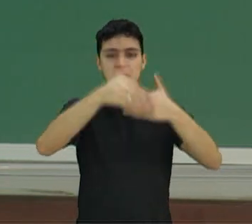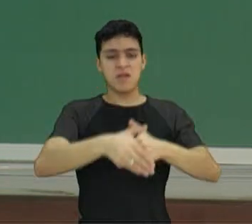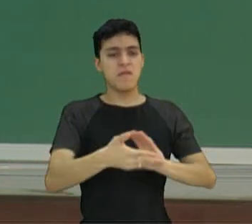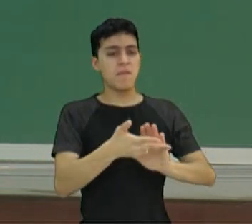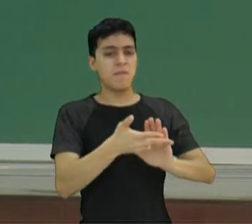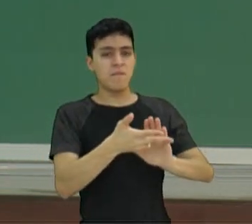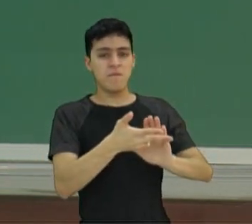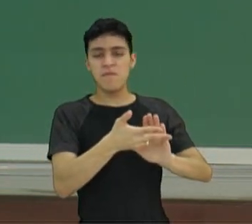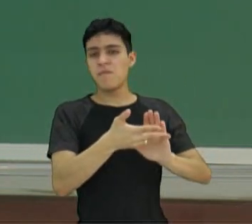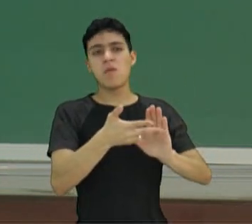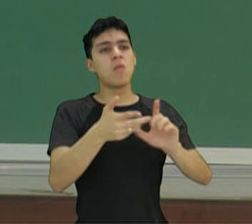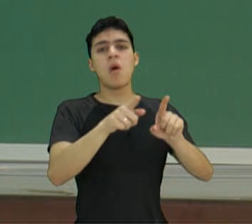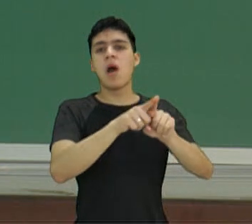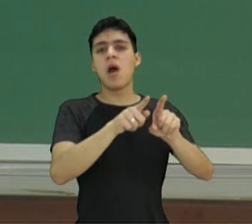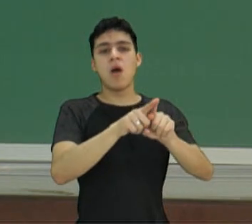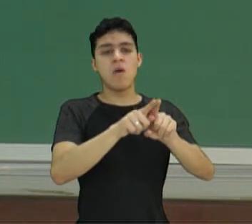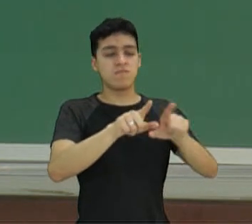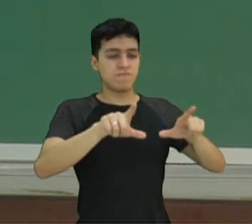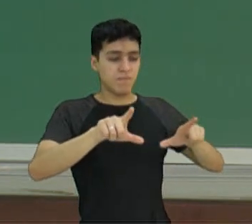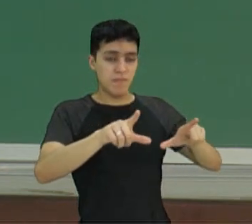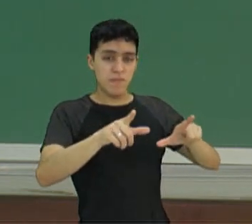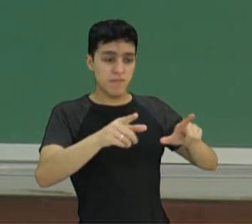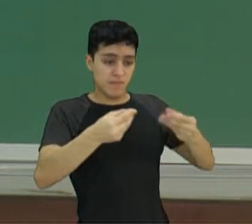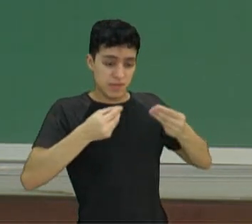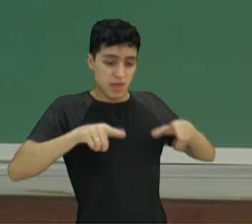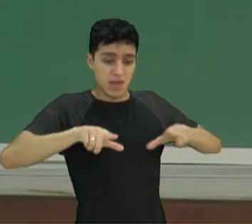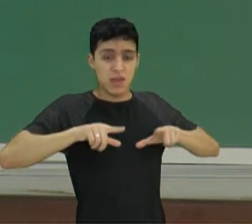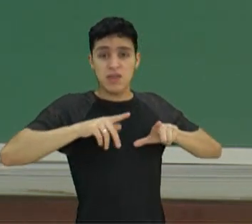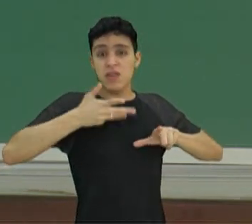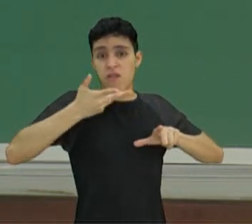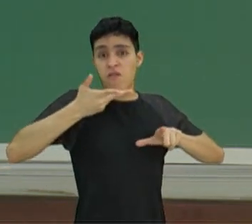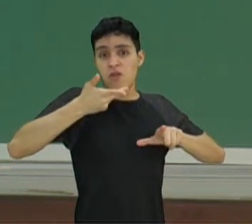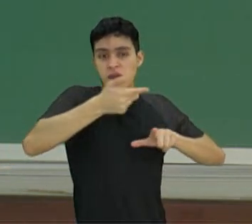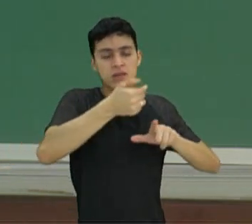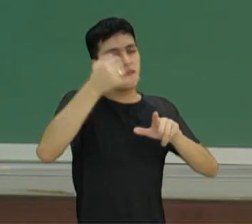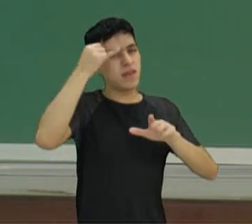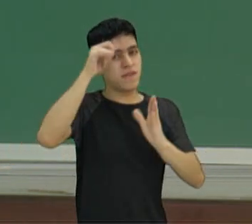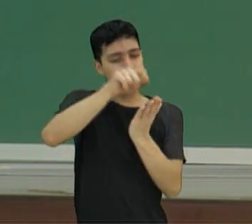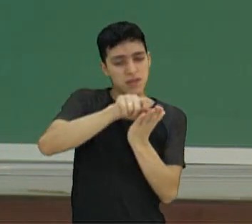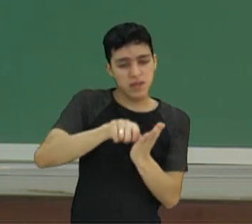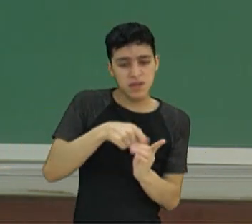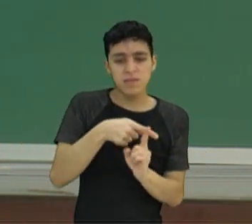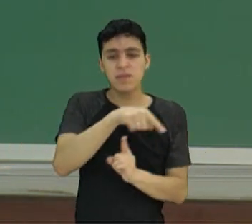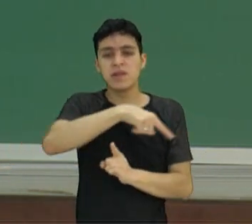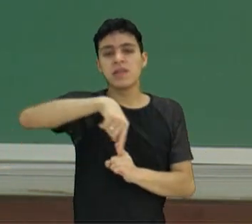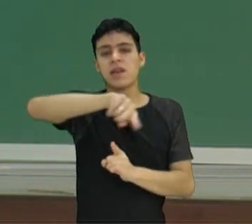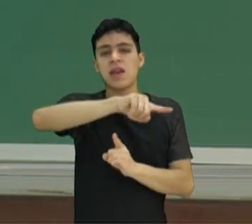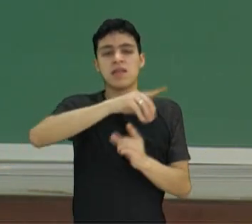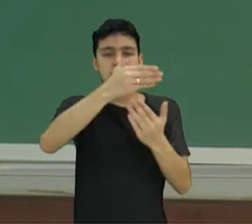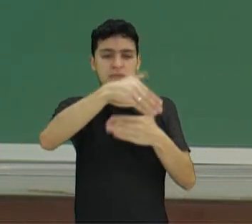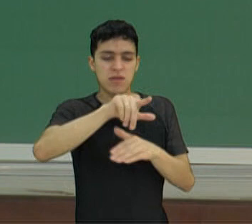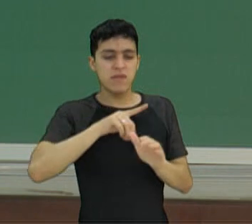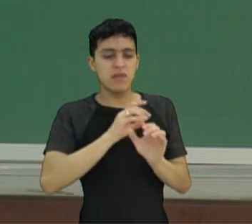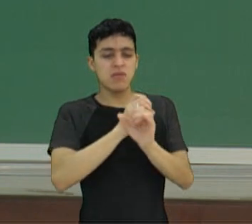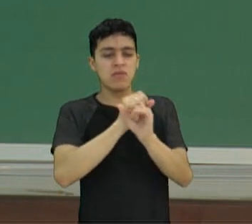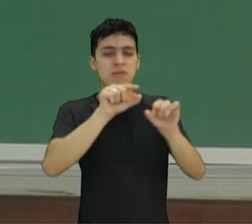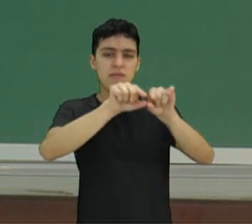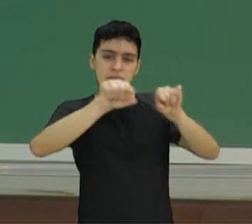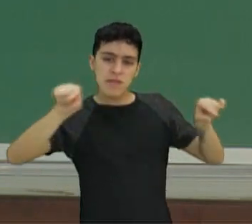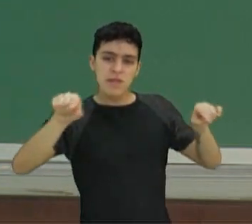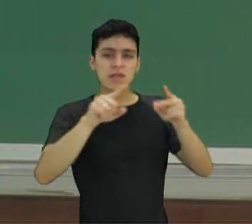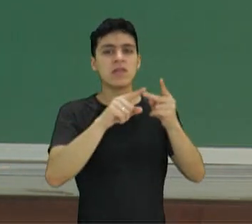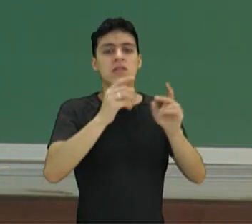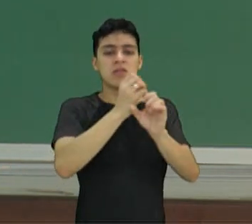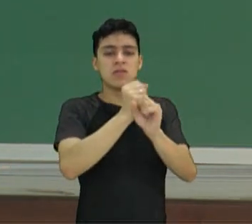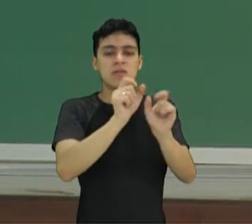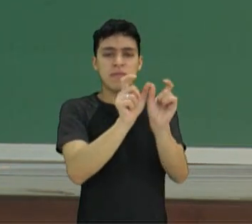proficiência, sei lá, em que você tem que escrever um texto, evita. Até porque muitas dessas provas exigem números de palavras, números de linhas. Então, se